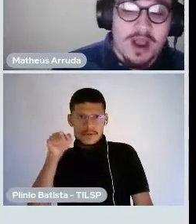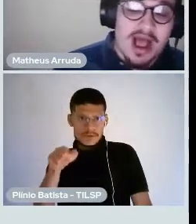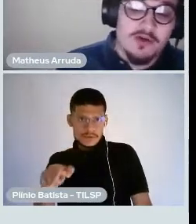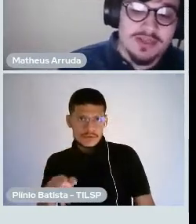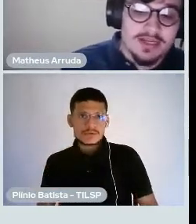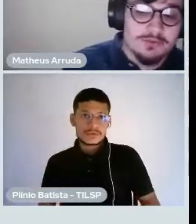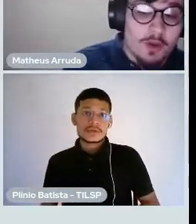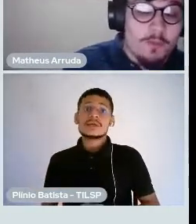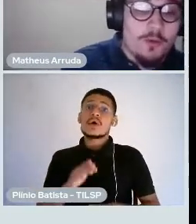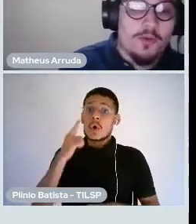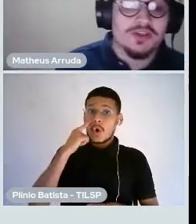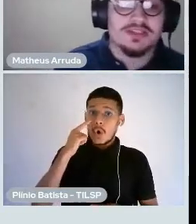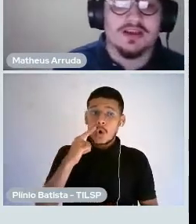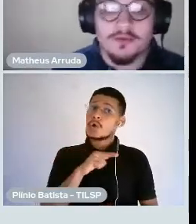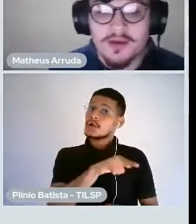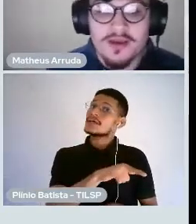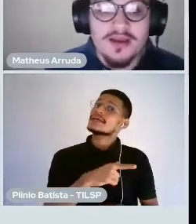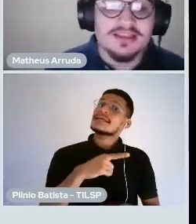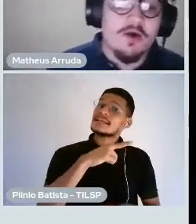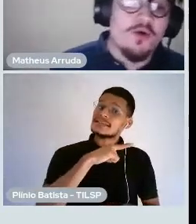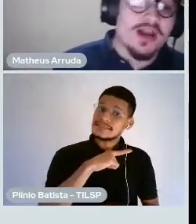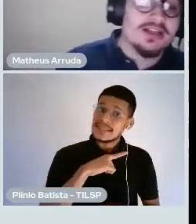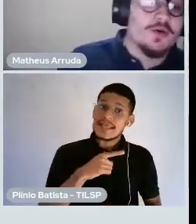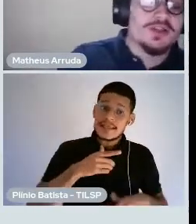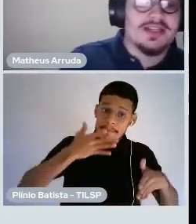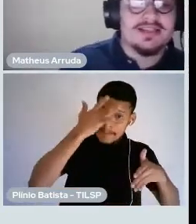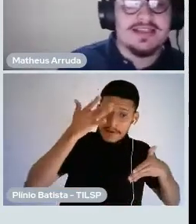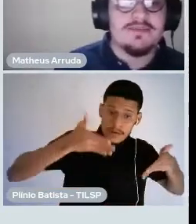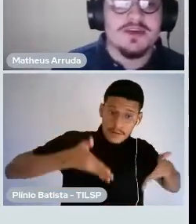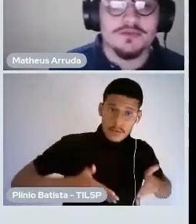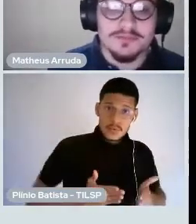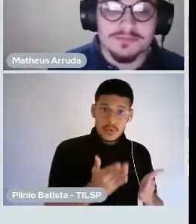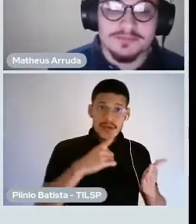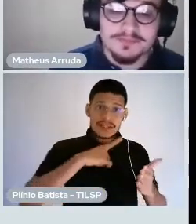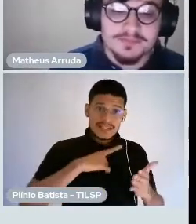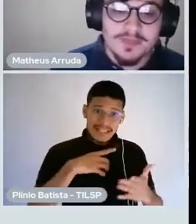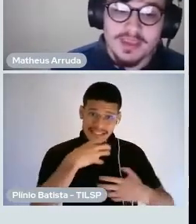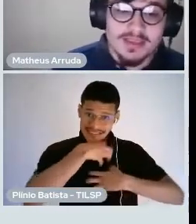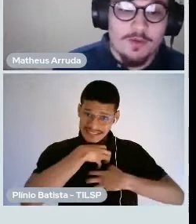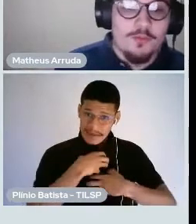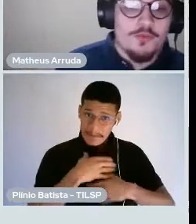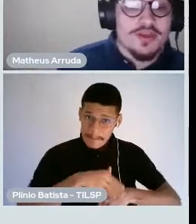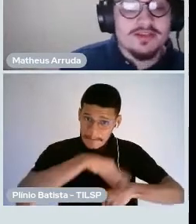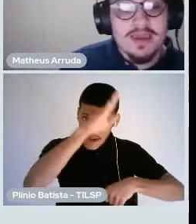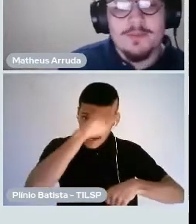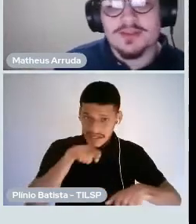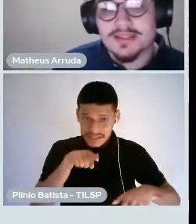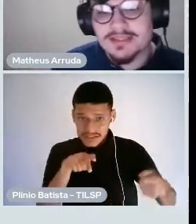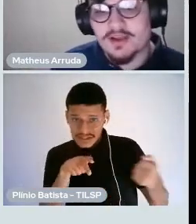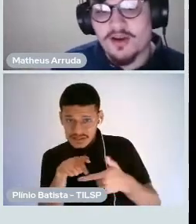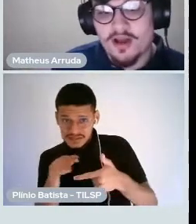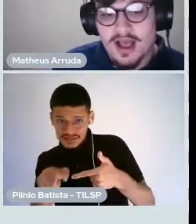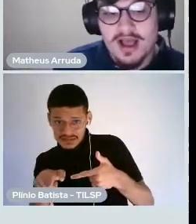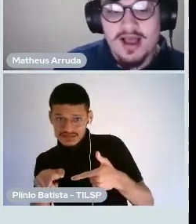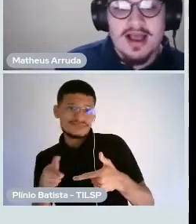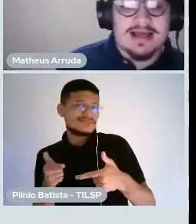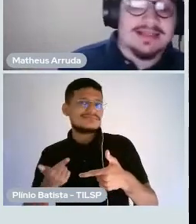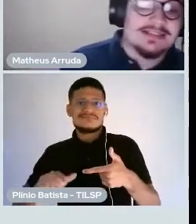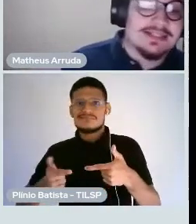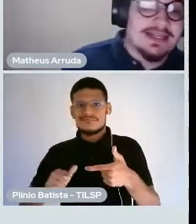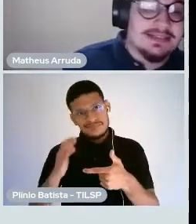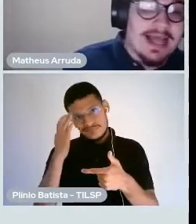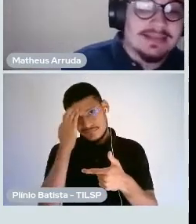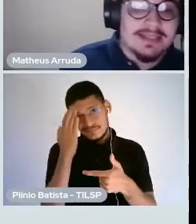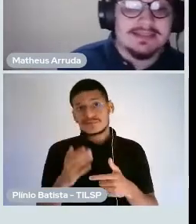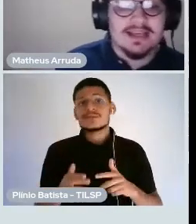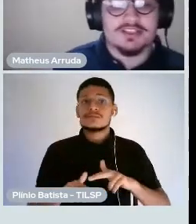habitantes, ele não tem uma proporção tão grande quanto na de 100 mil. Então, por isso que a importância de colocar a